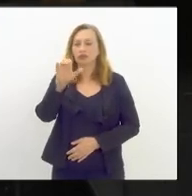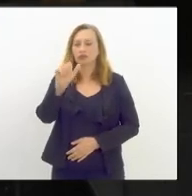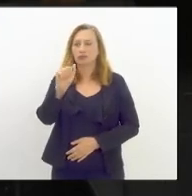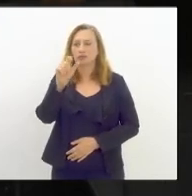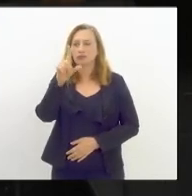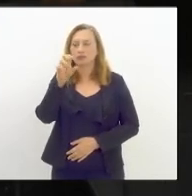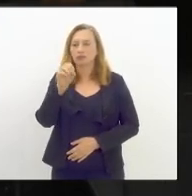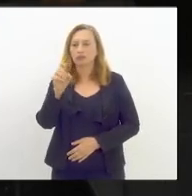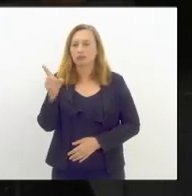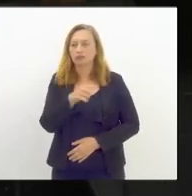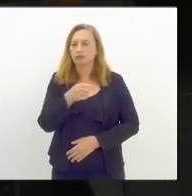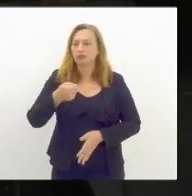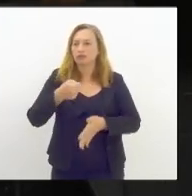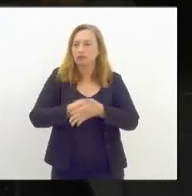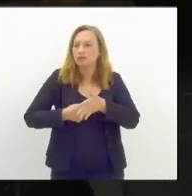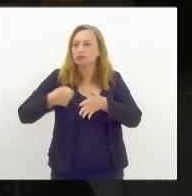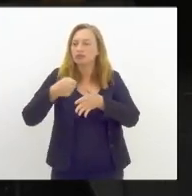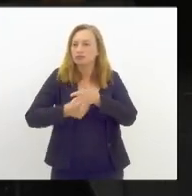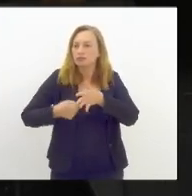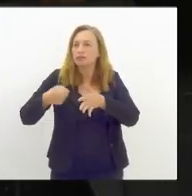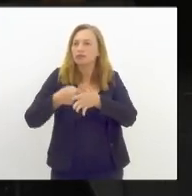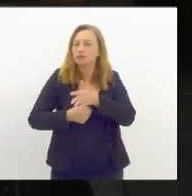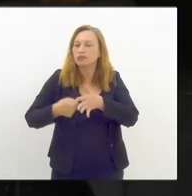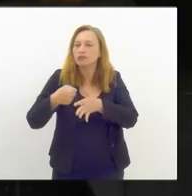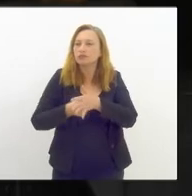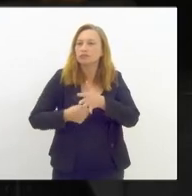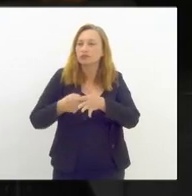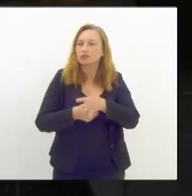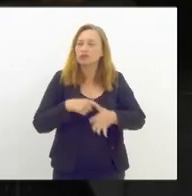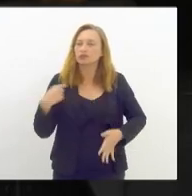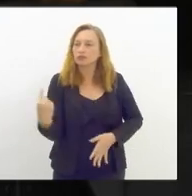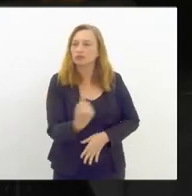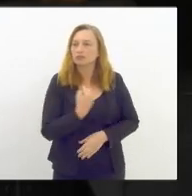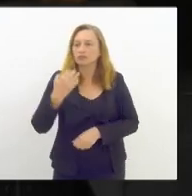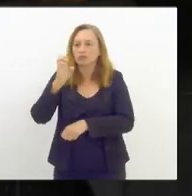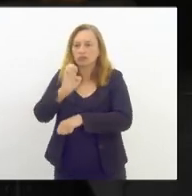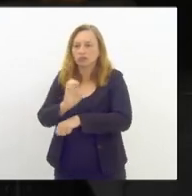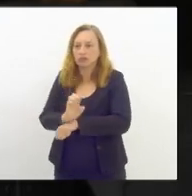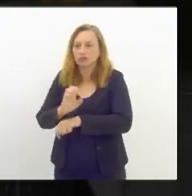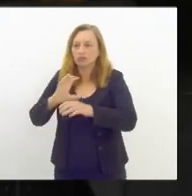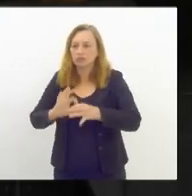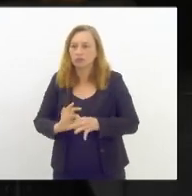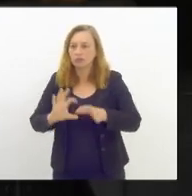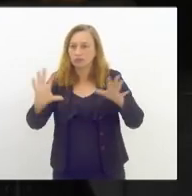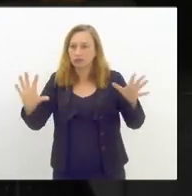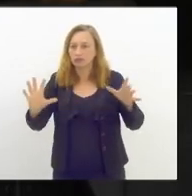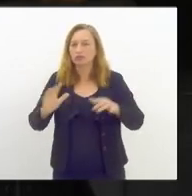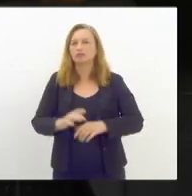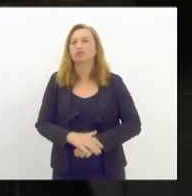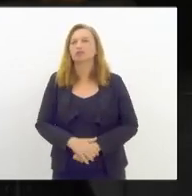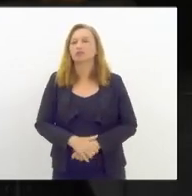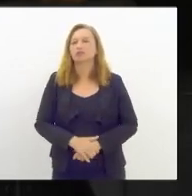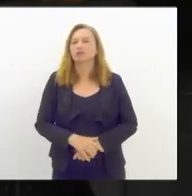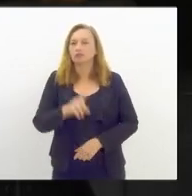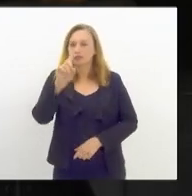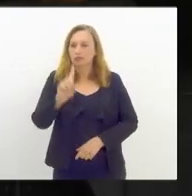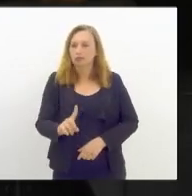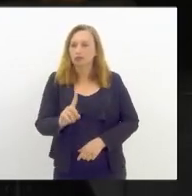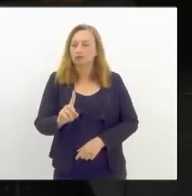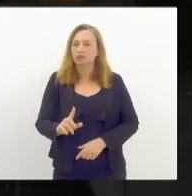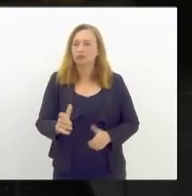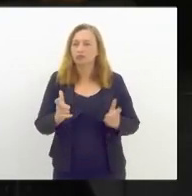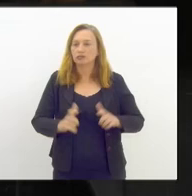lutar efetivamente para que sejamos um estado democrático de direito onde a república